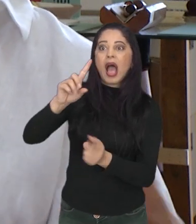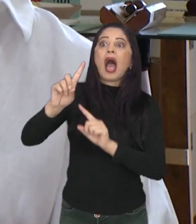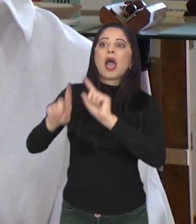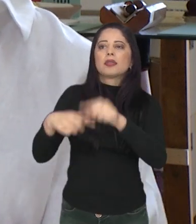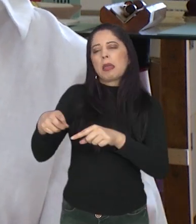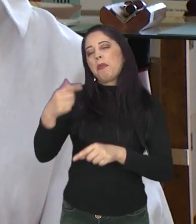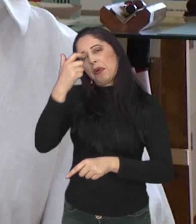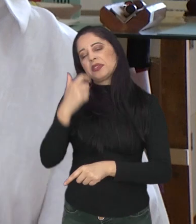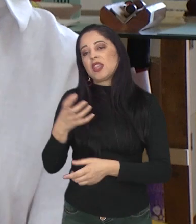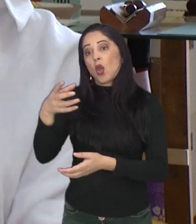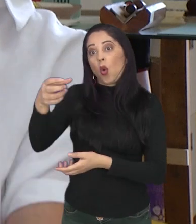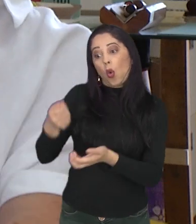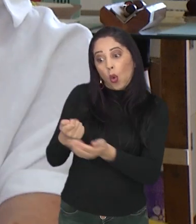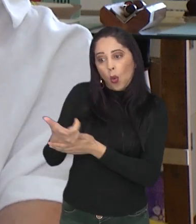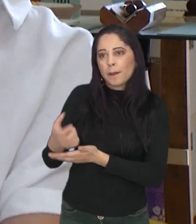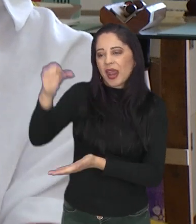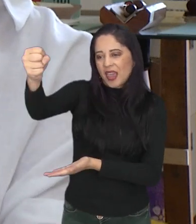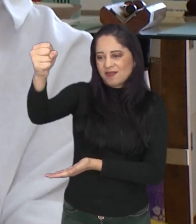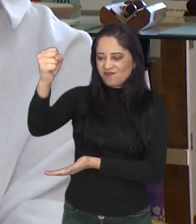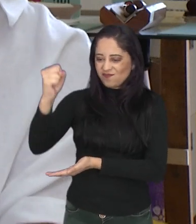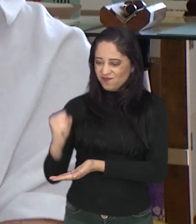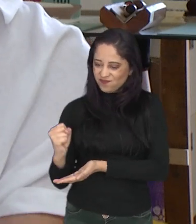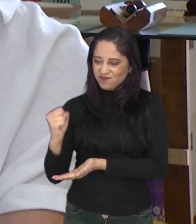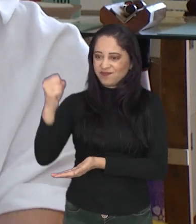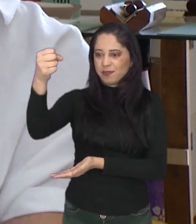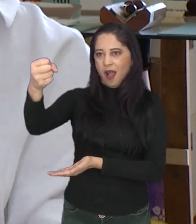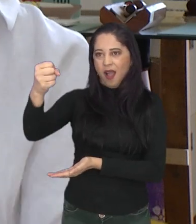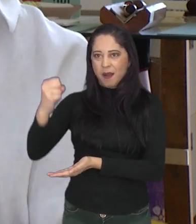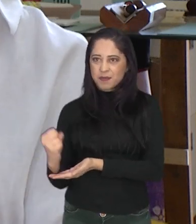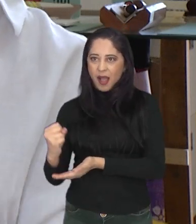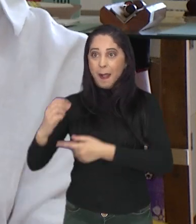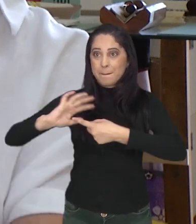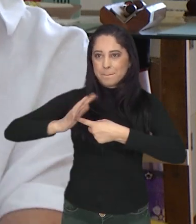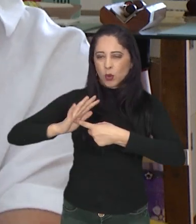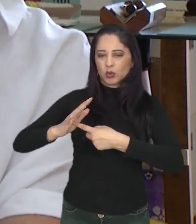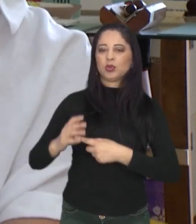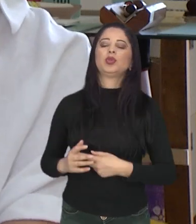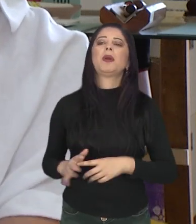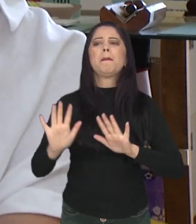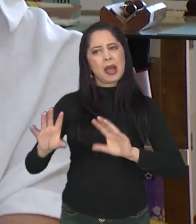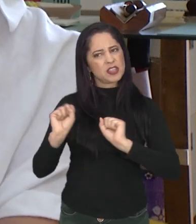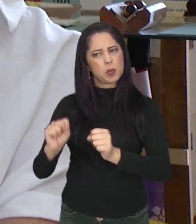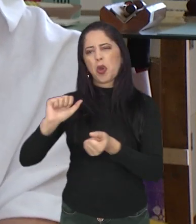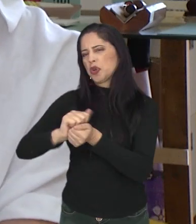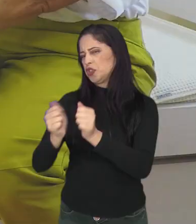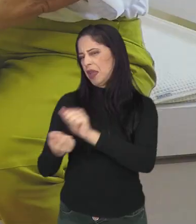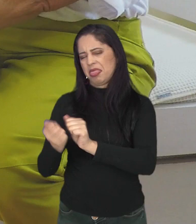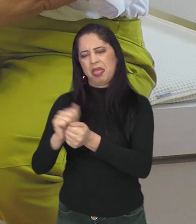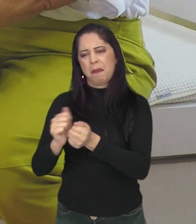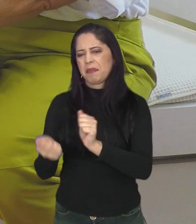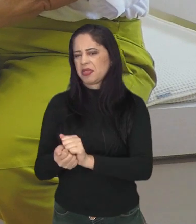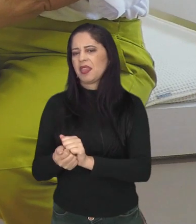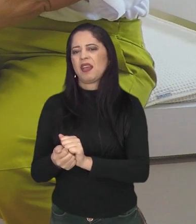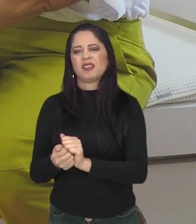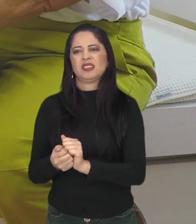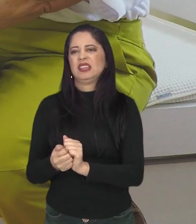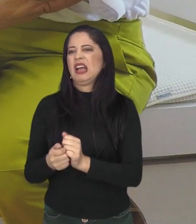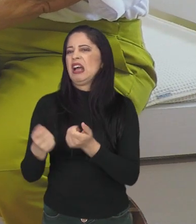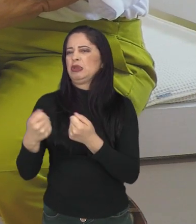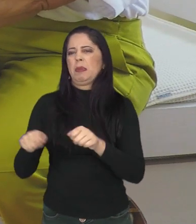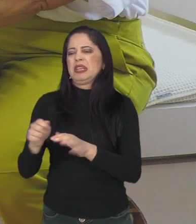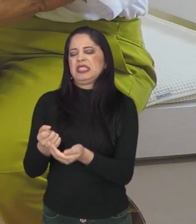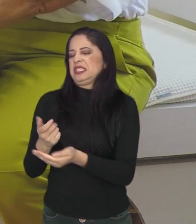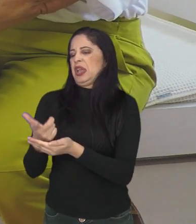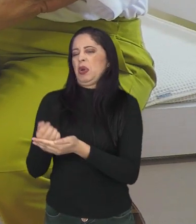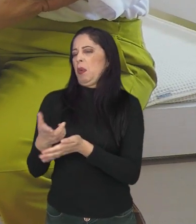né livros maiores a gente usa o que tem né tudo dá para dar tudo Você consegue utilizando